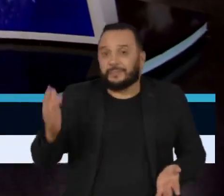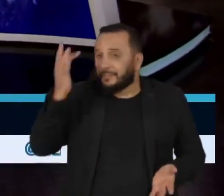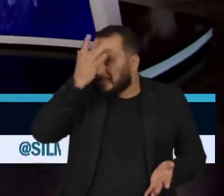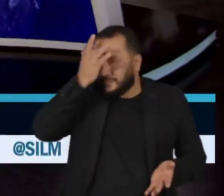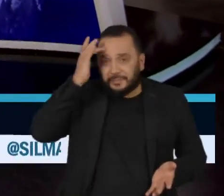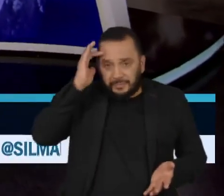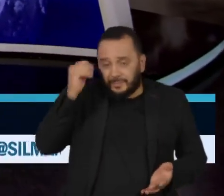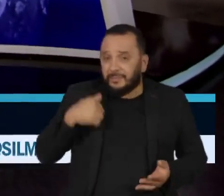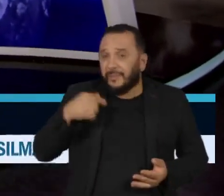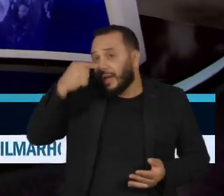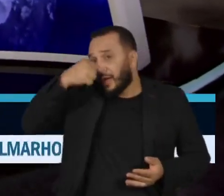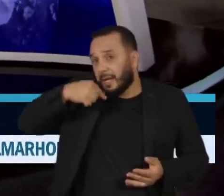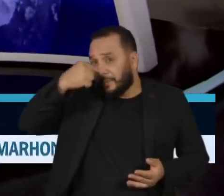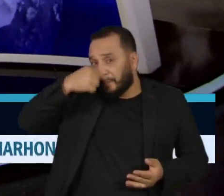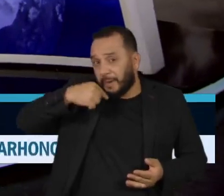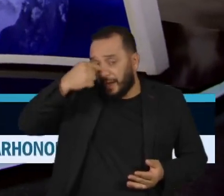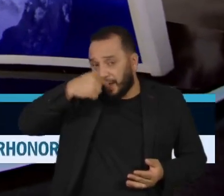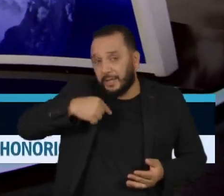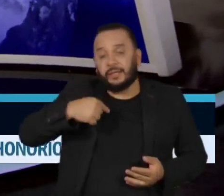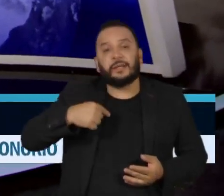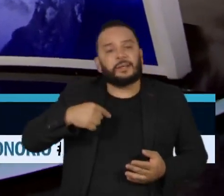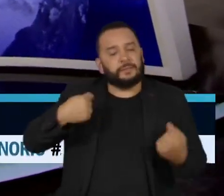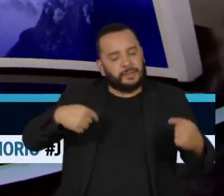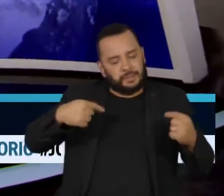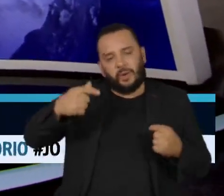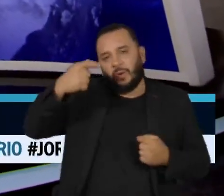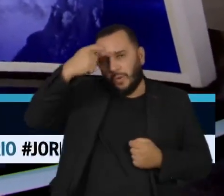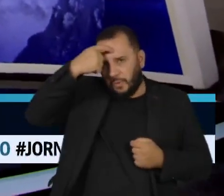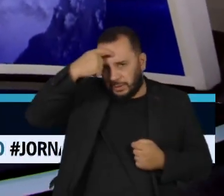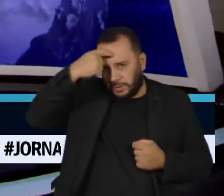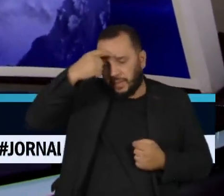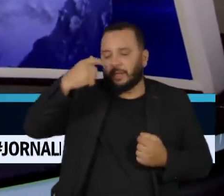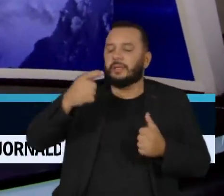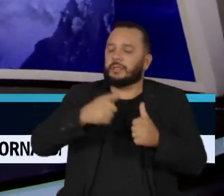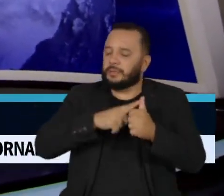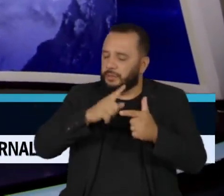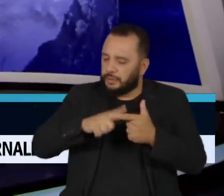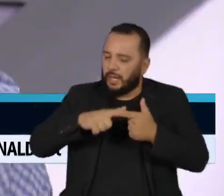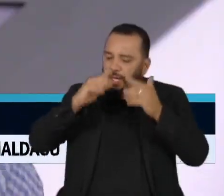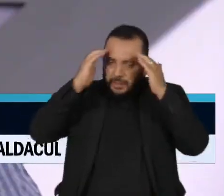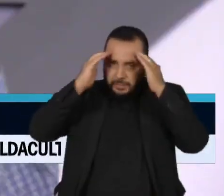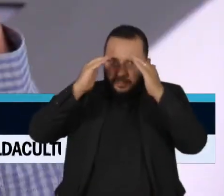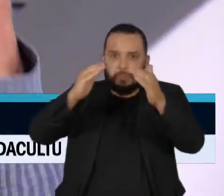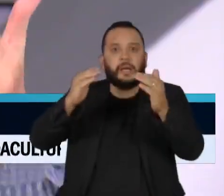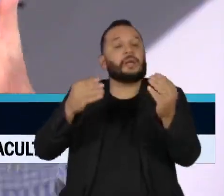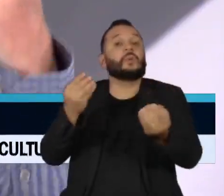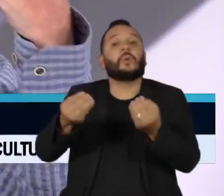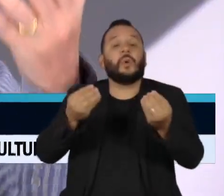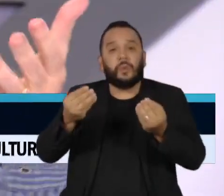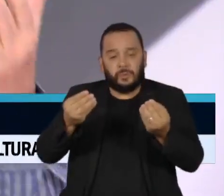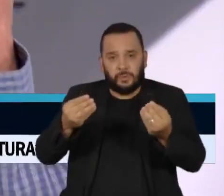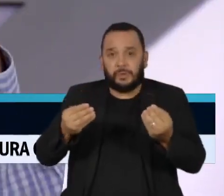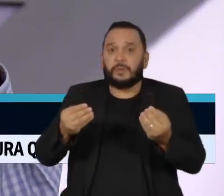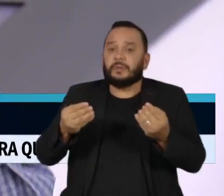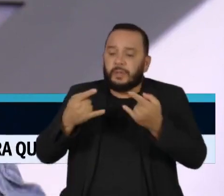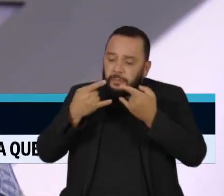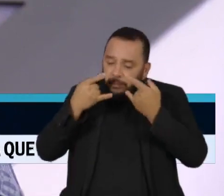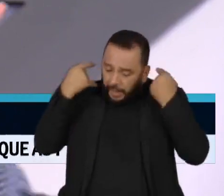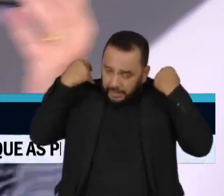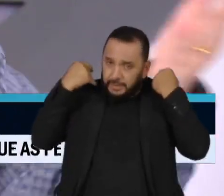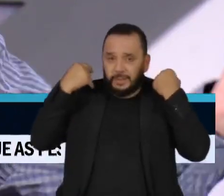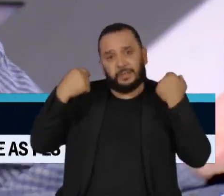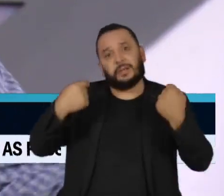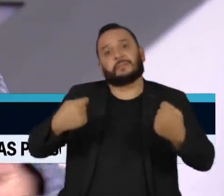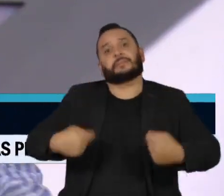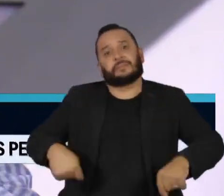que estão gripadas por cidadania, por respeito ao próximo, é melhor não contaminar usando a